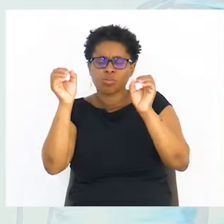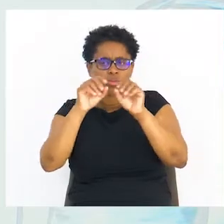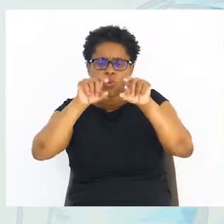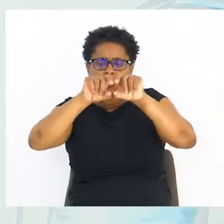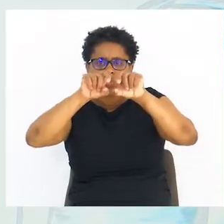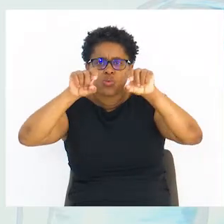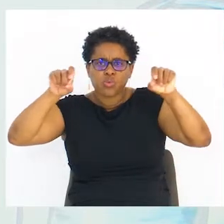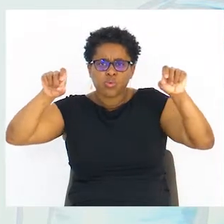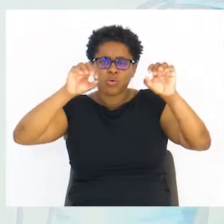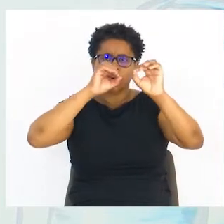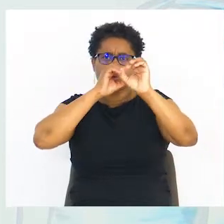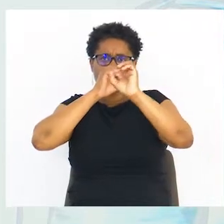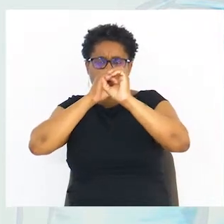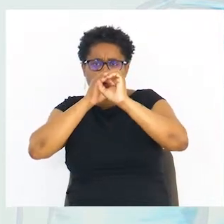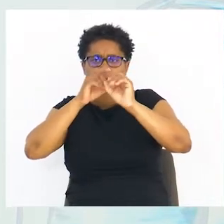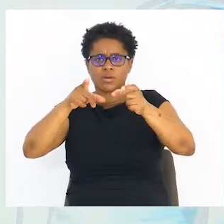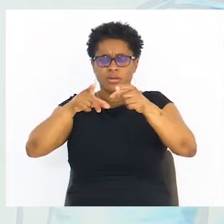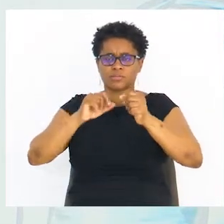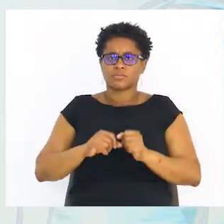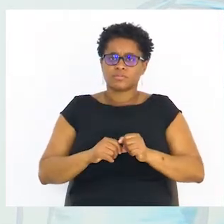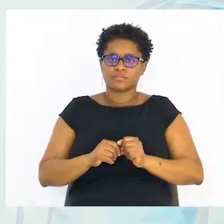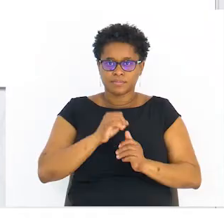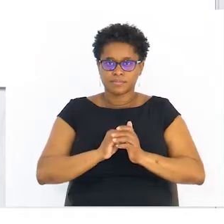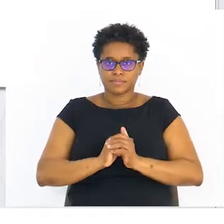tubo, por assim dizer.